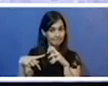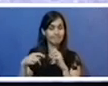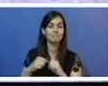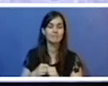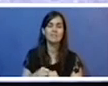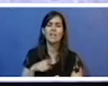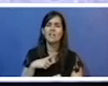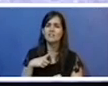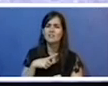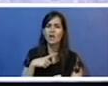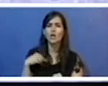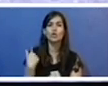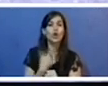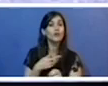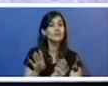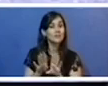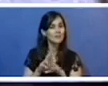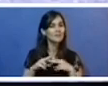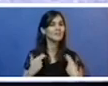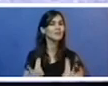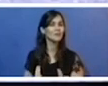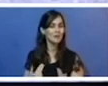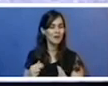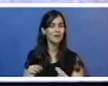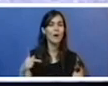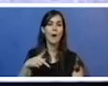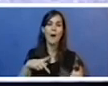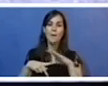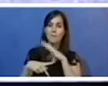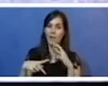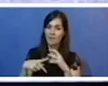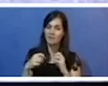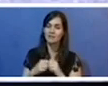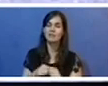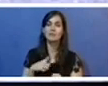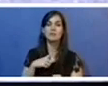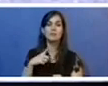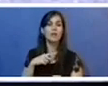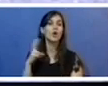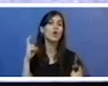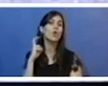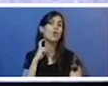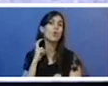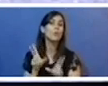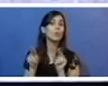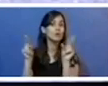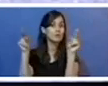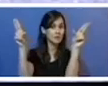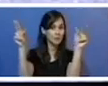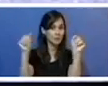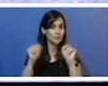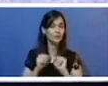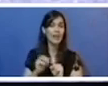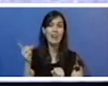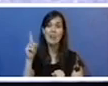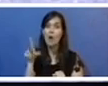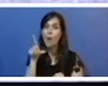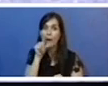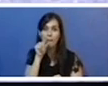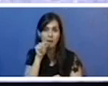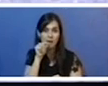quais nós fazemos parte. Alguns exemplos, o morcego, que é um mamífero voador, não é um pássaro, é um